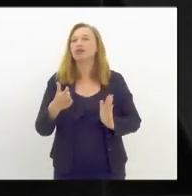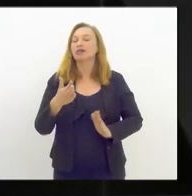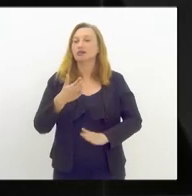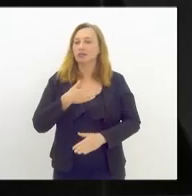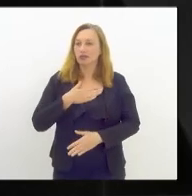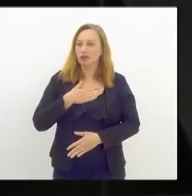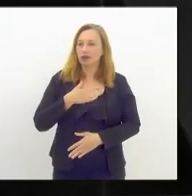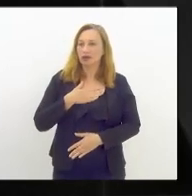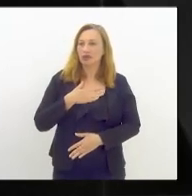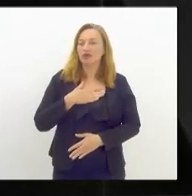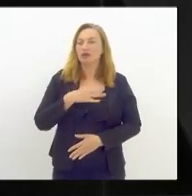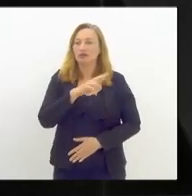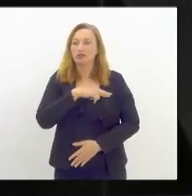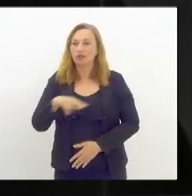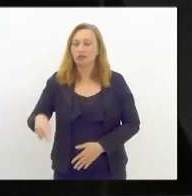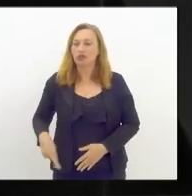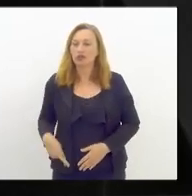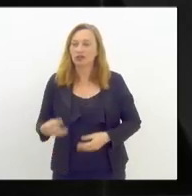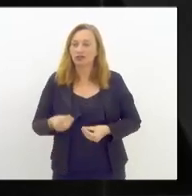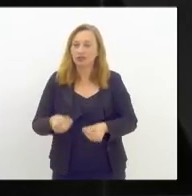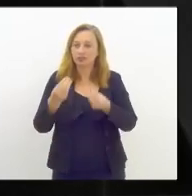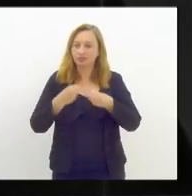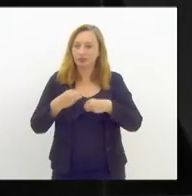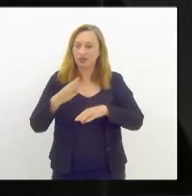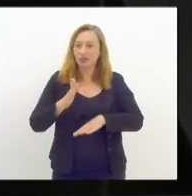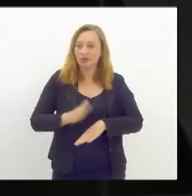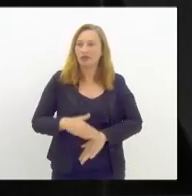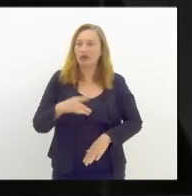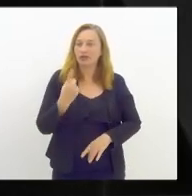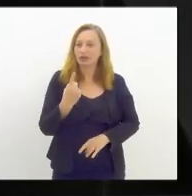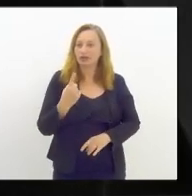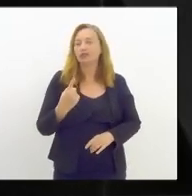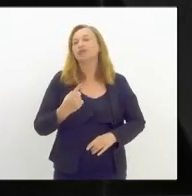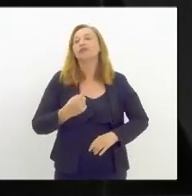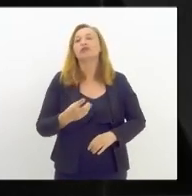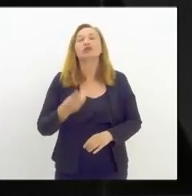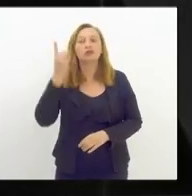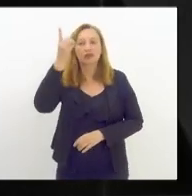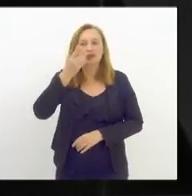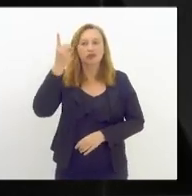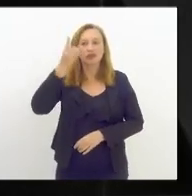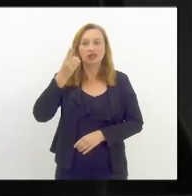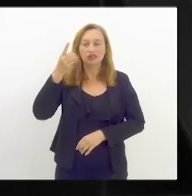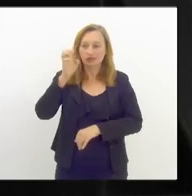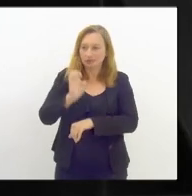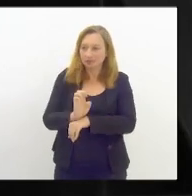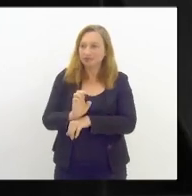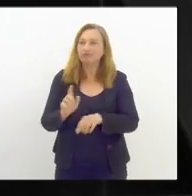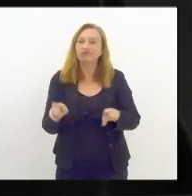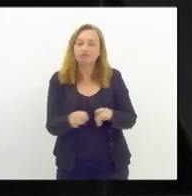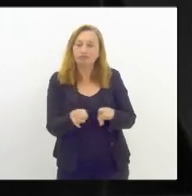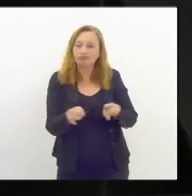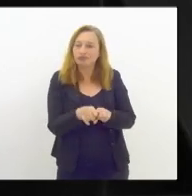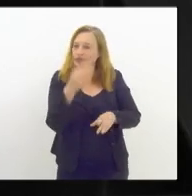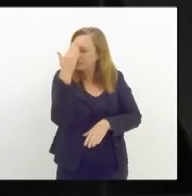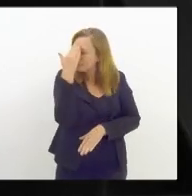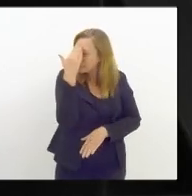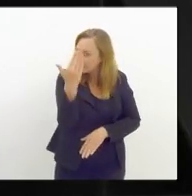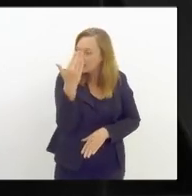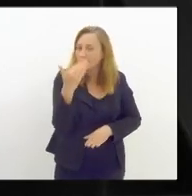de concorrer a mais um pleito como deputado estadual quero agradecer muito